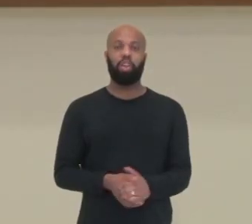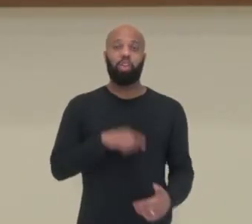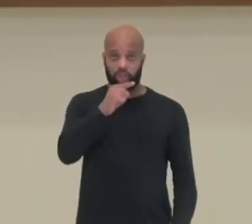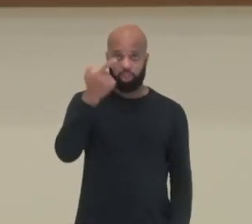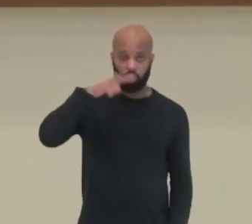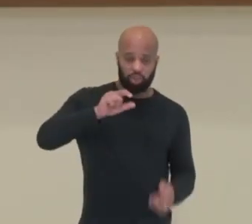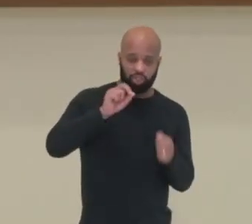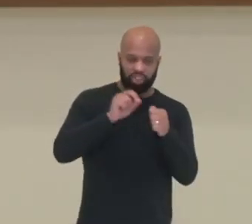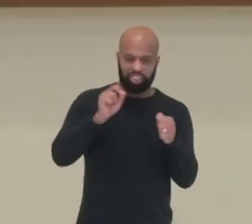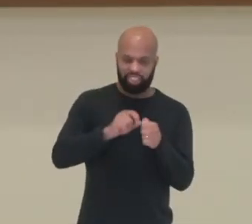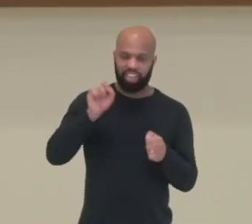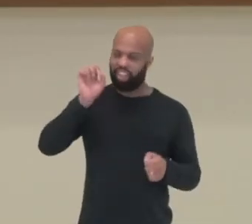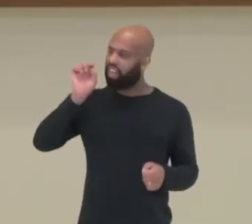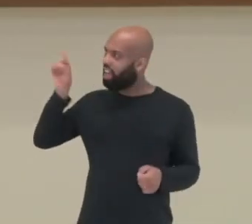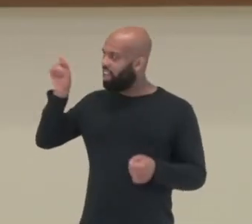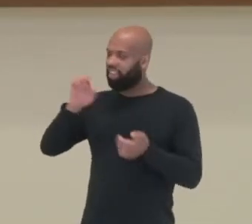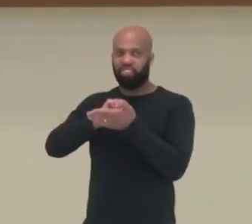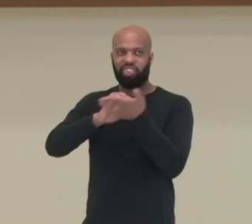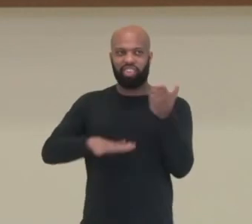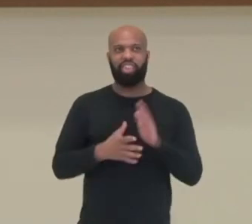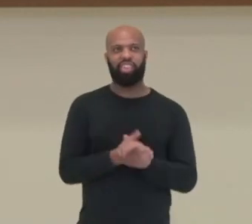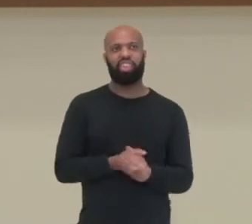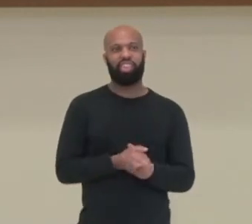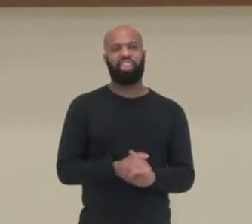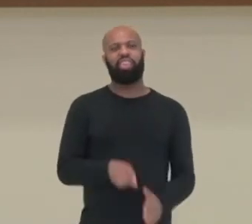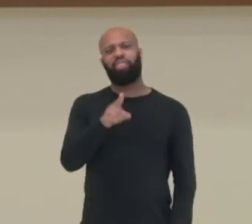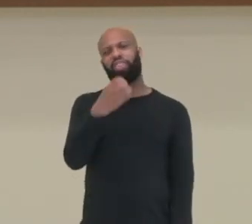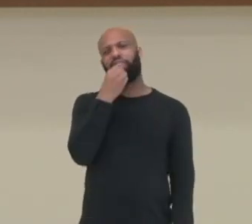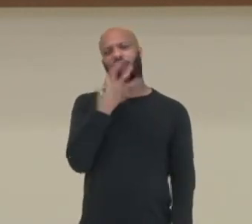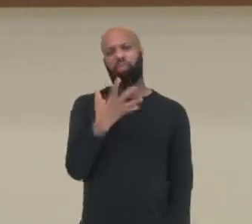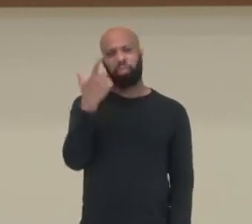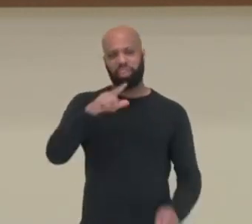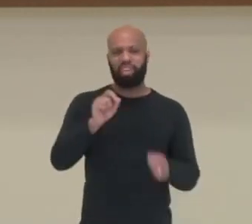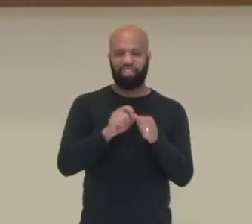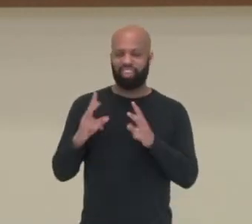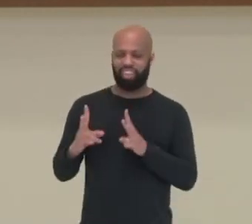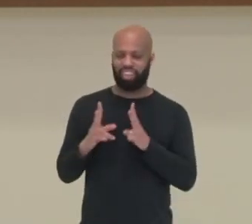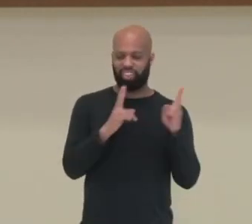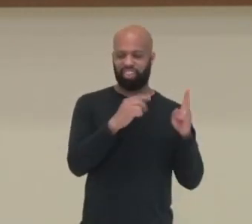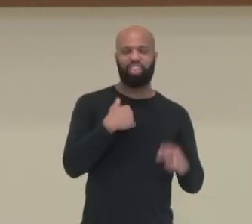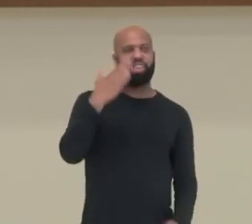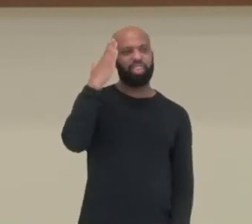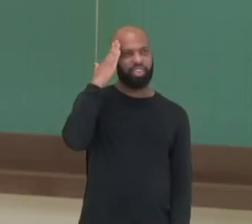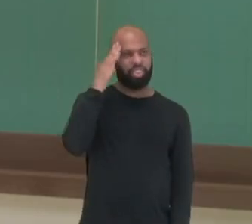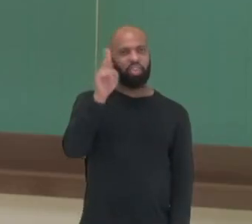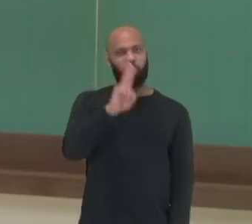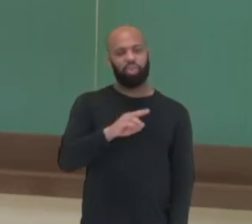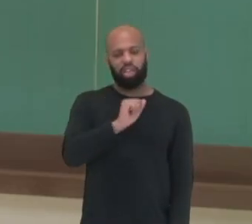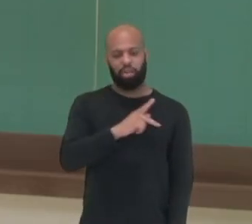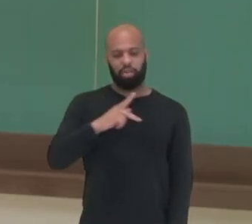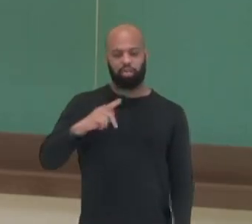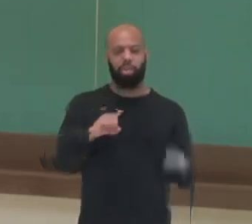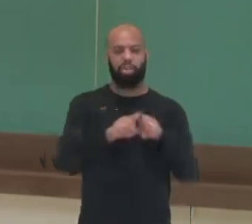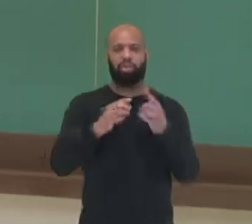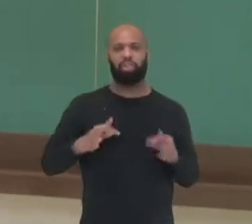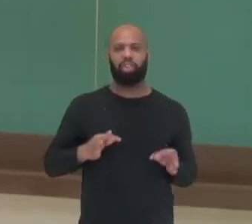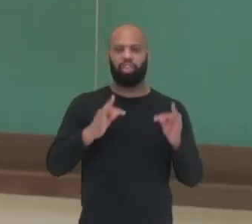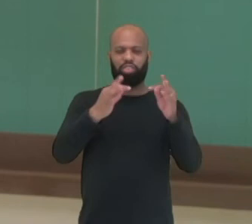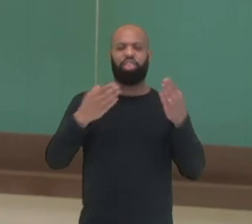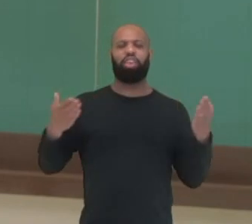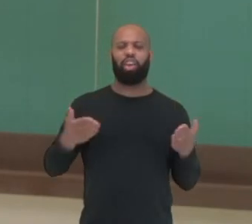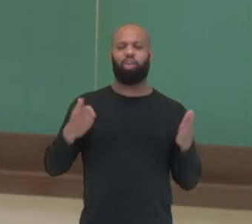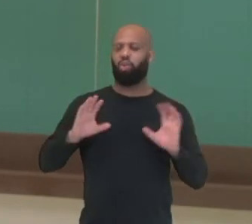Conseguiram realizar a atividade? Vocês são craques em fazer isso aí, né? Usar aplicativo, tecnologia, a geração